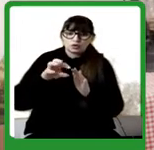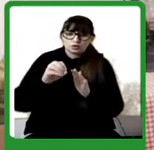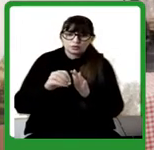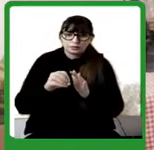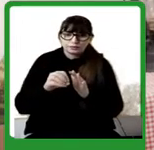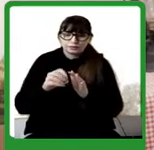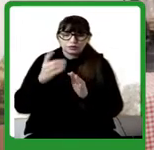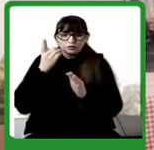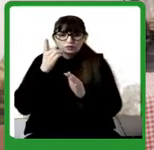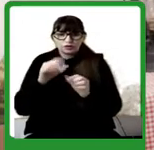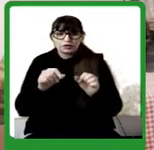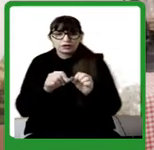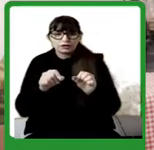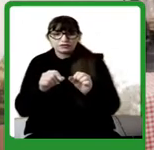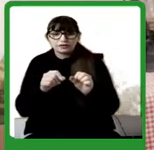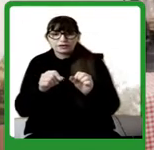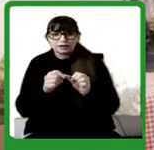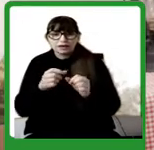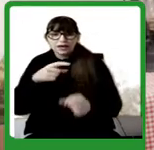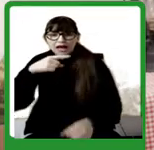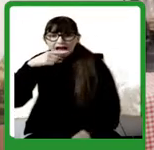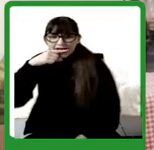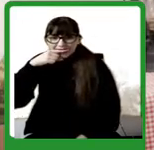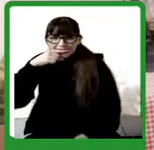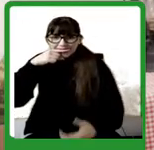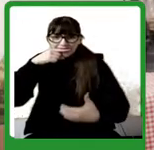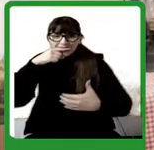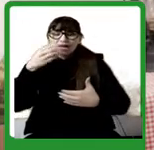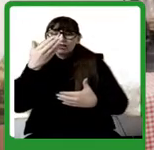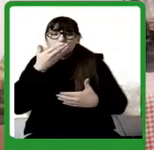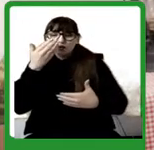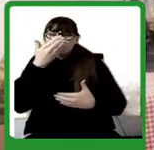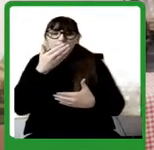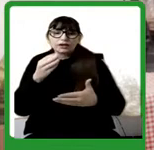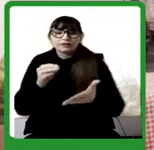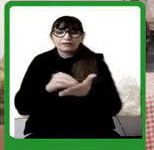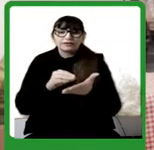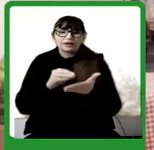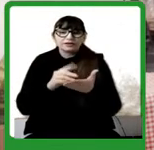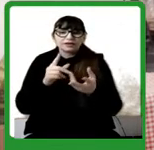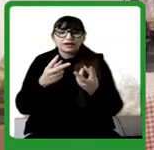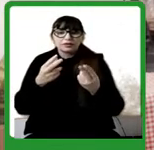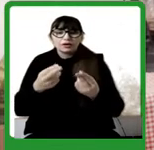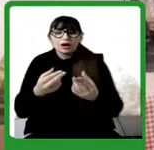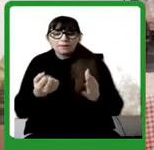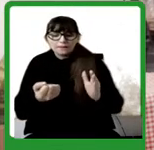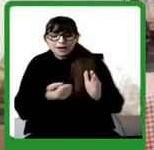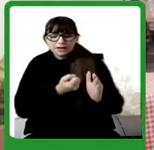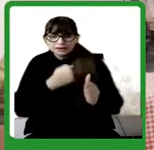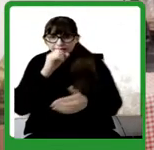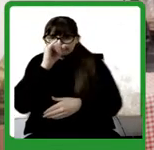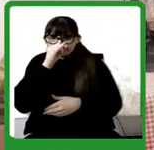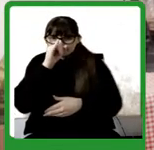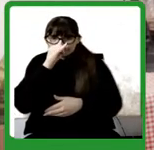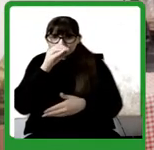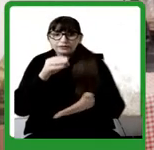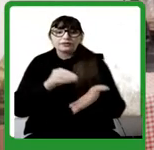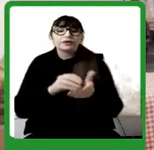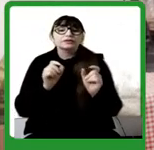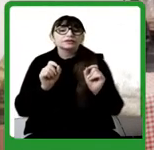fazer melado? O dia de fazer melado é outro dia que sempre falta alguma coisa, que nem carnear porco, né? Quando tu mata porco, o que vai faltar?